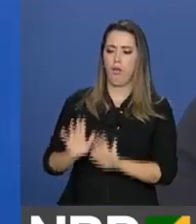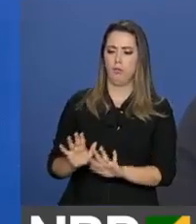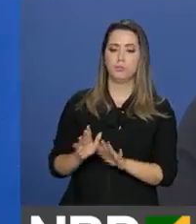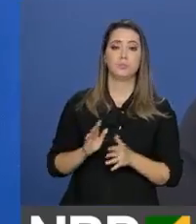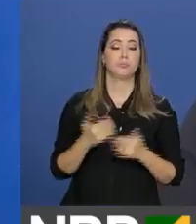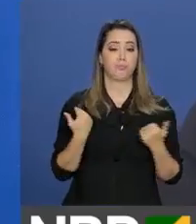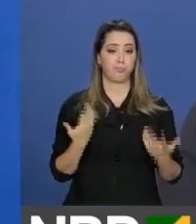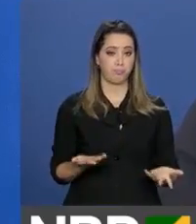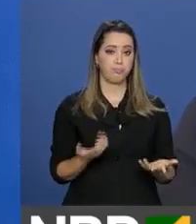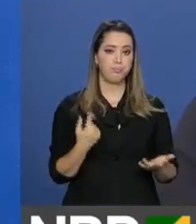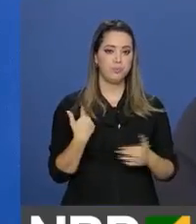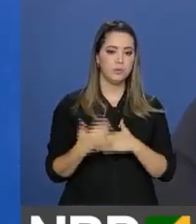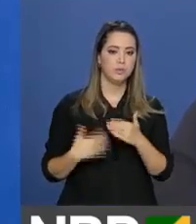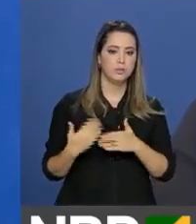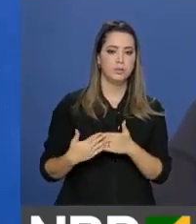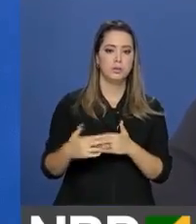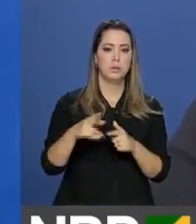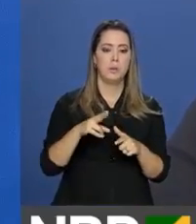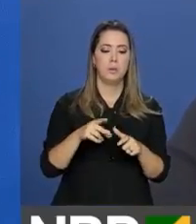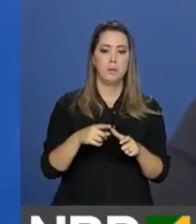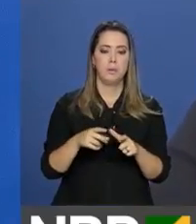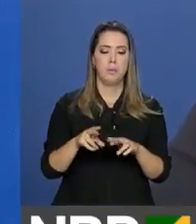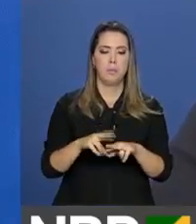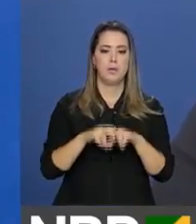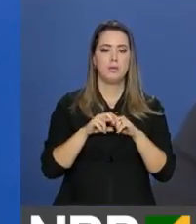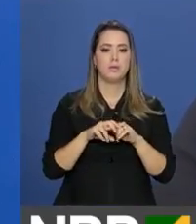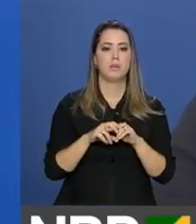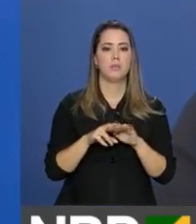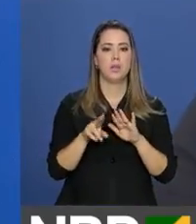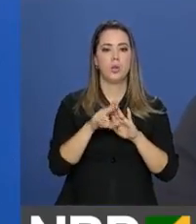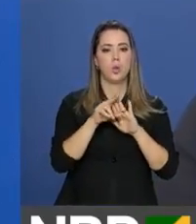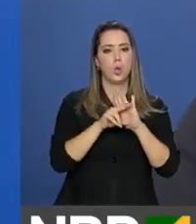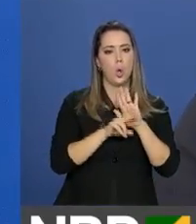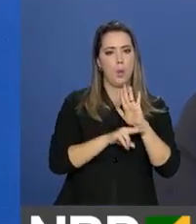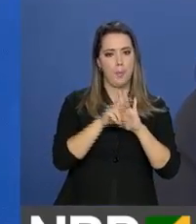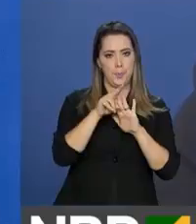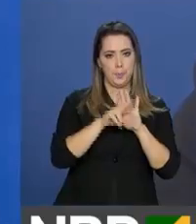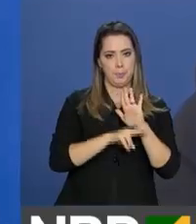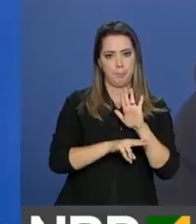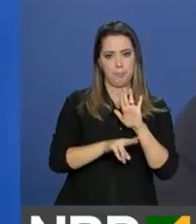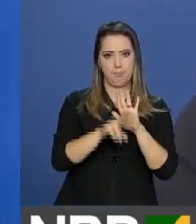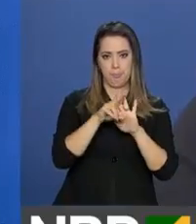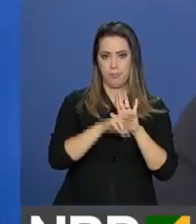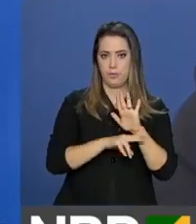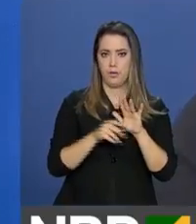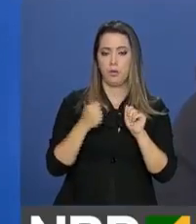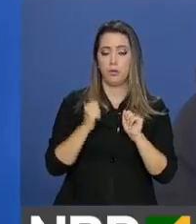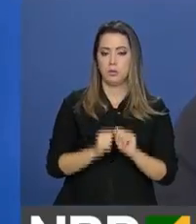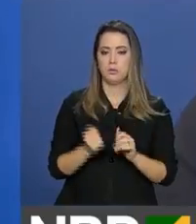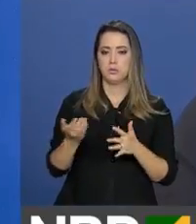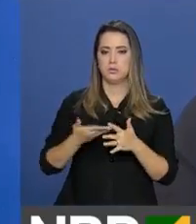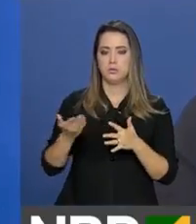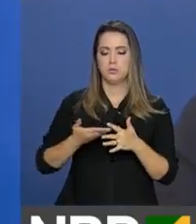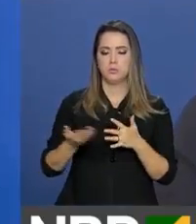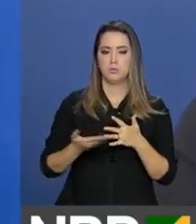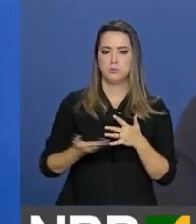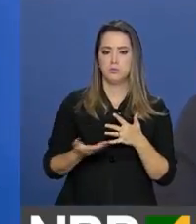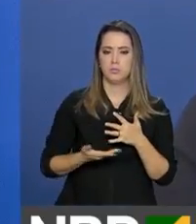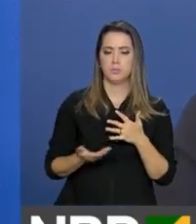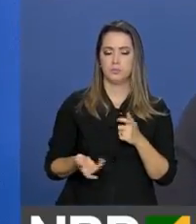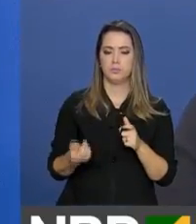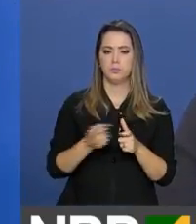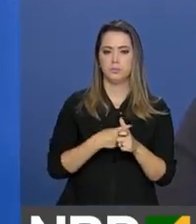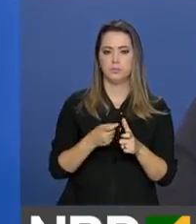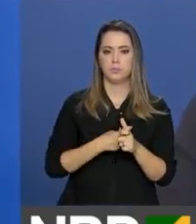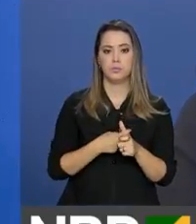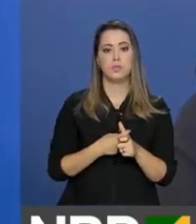adimplentes. E, a partir daí, por meio também de um ato normativo, permitimos o parcelamento do débito